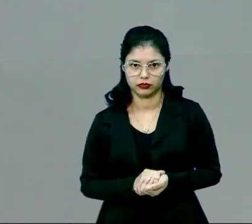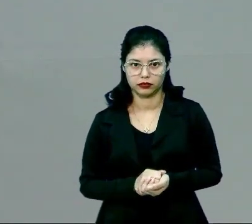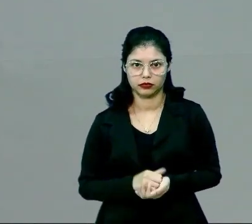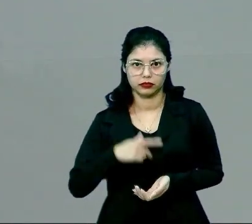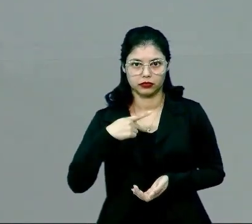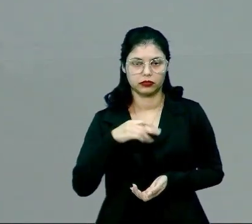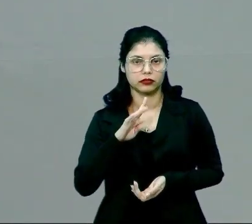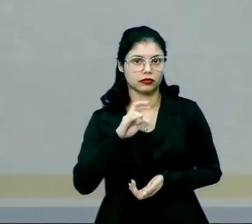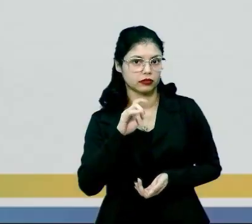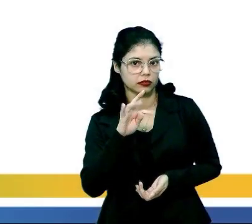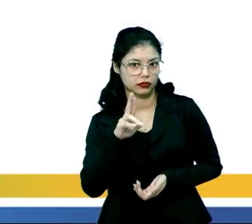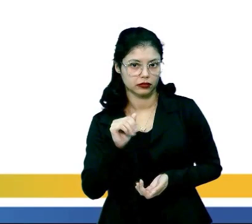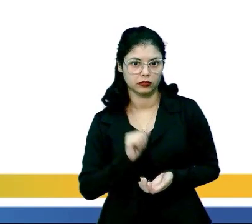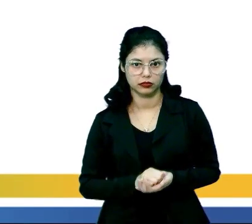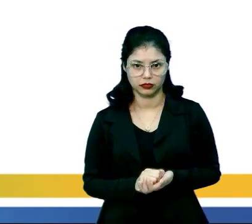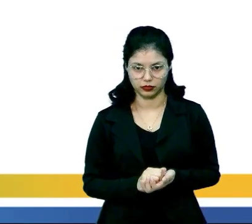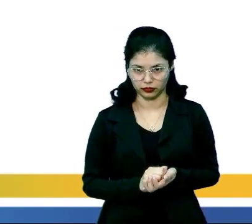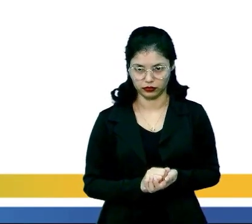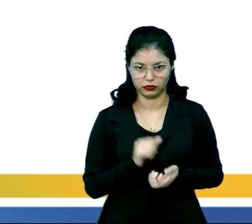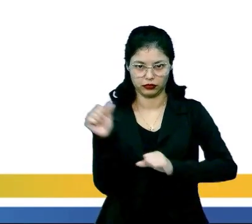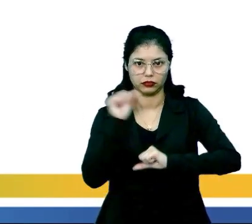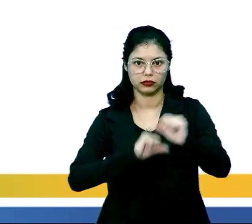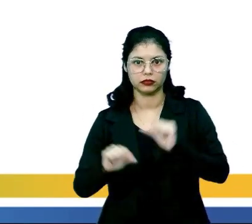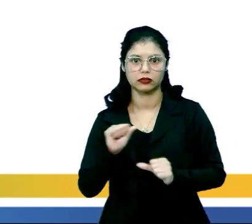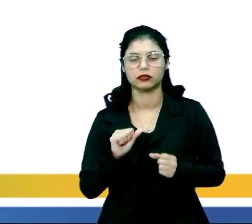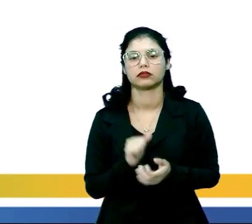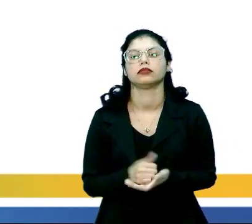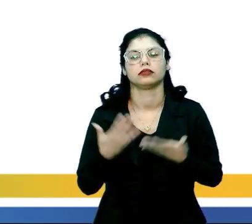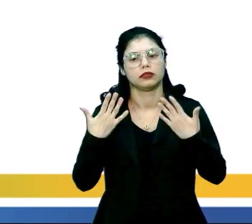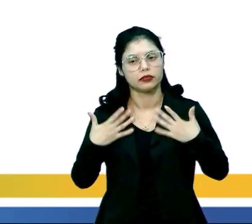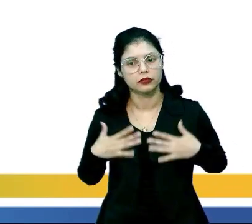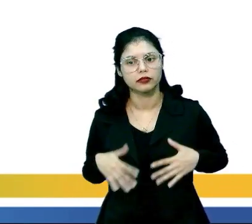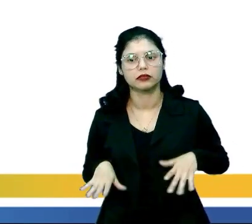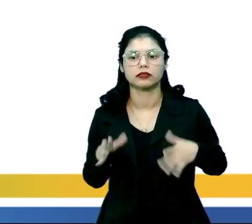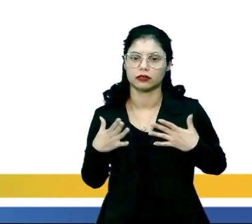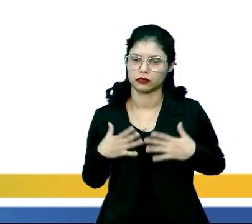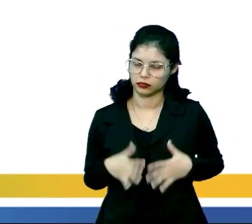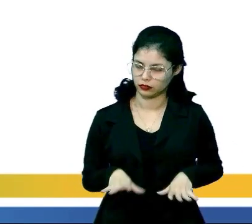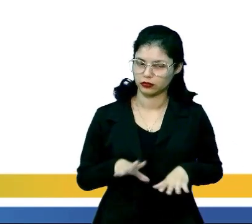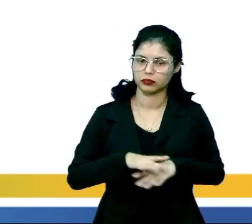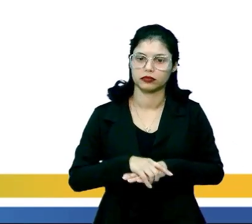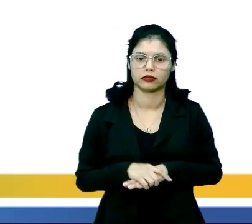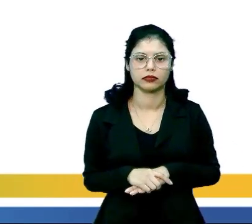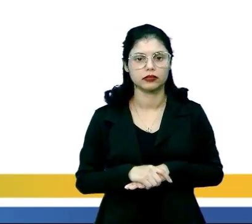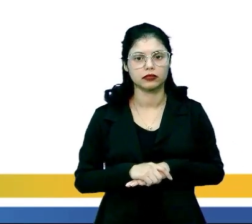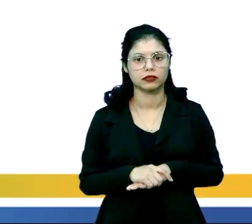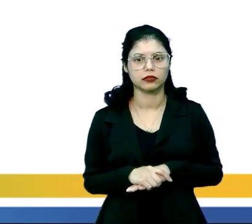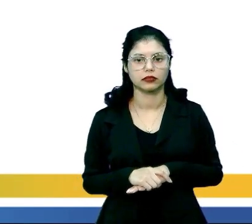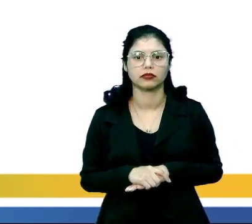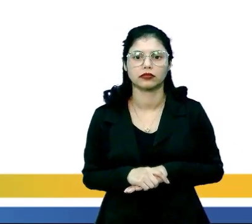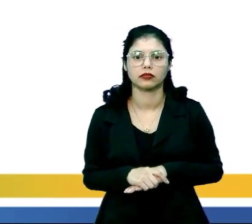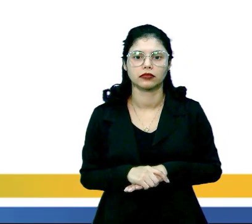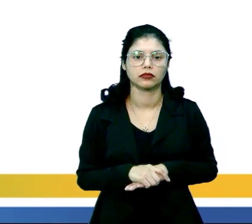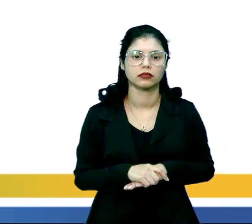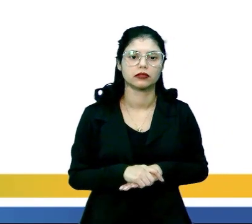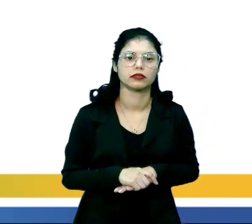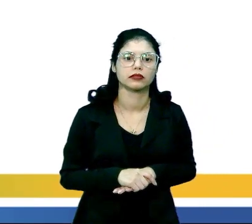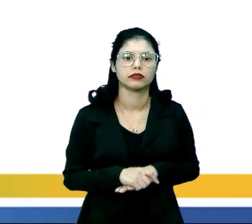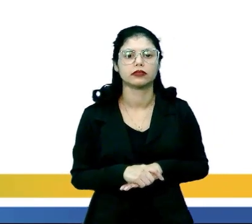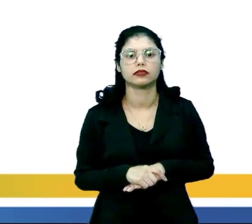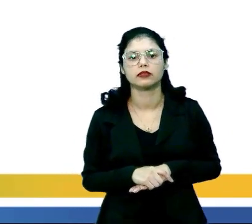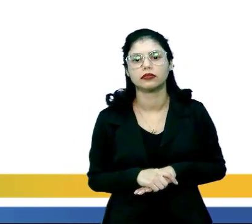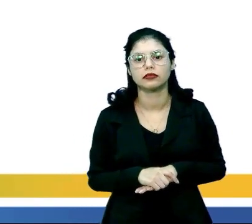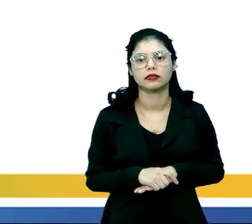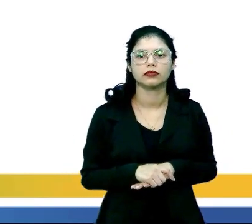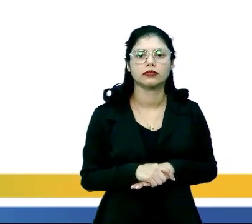simpático. E parasimpático, professor, é como? É o contrário, você fica mais calmo, relaxado, tá certo? Então, essa aí é a